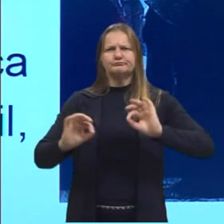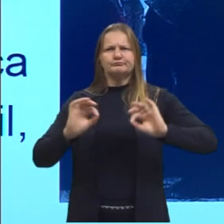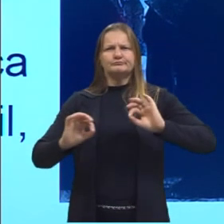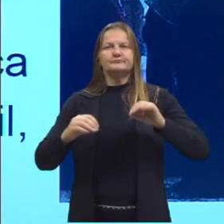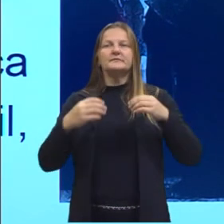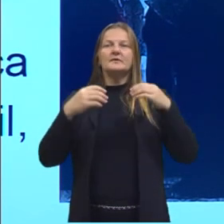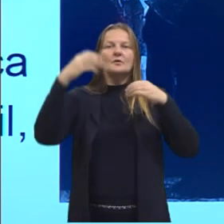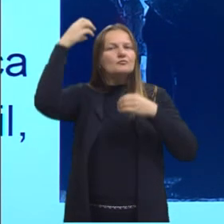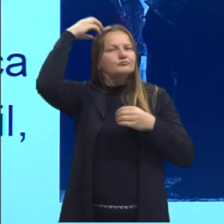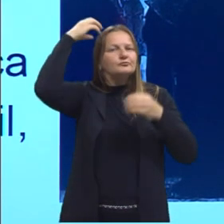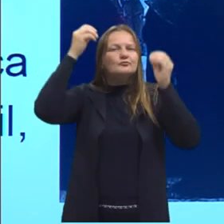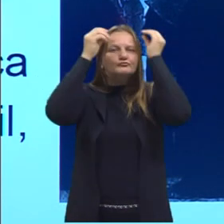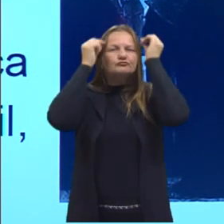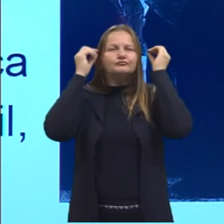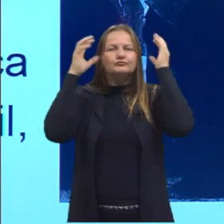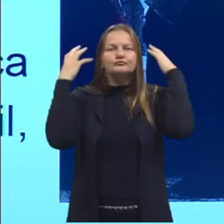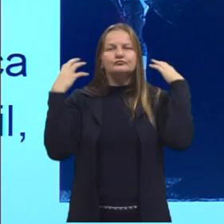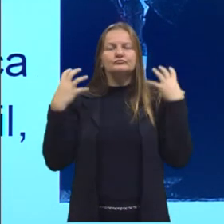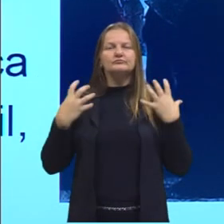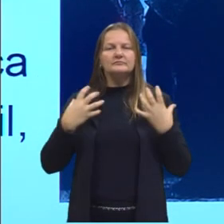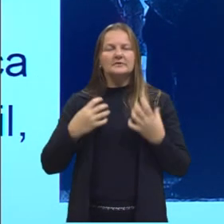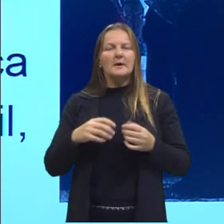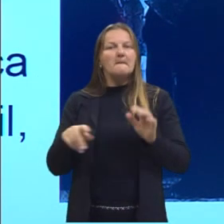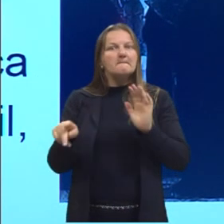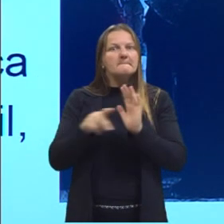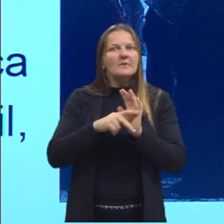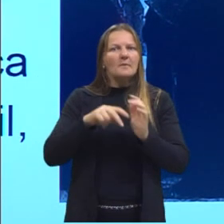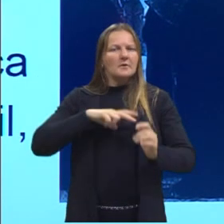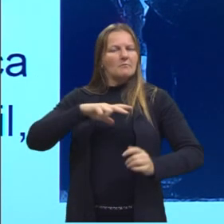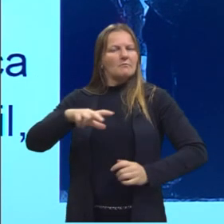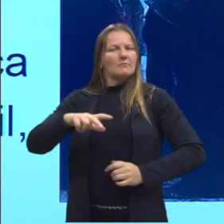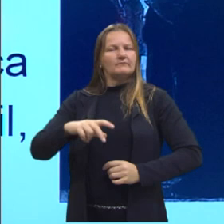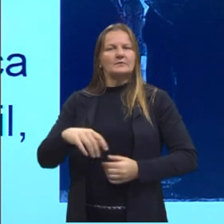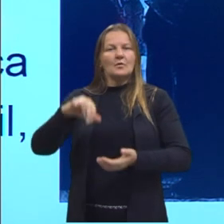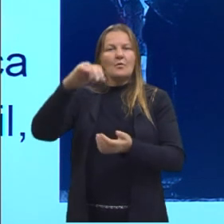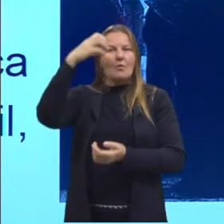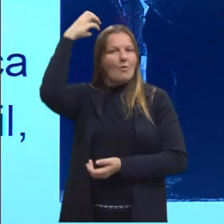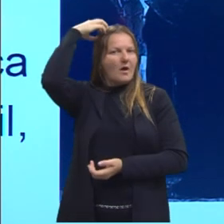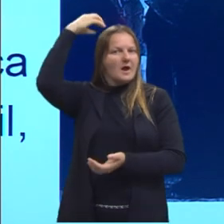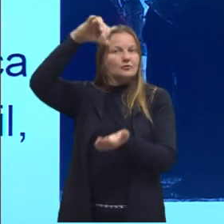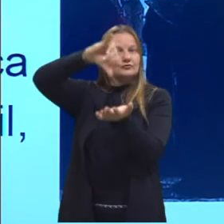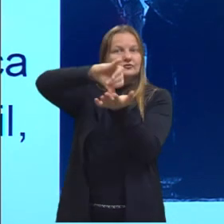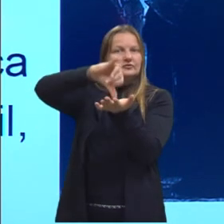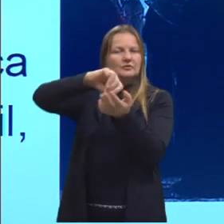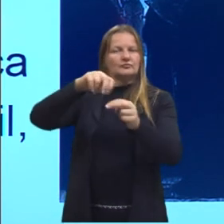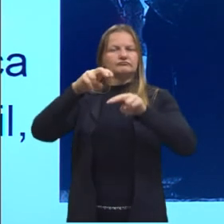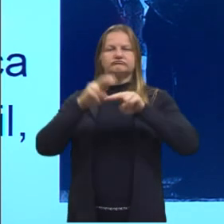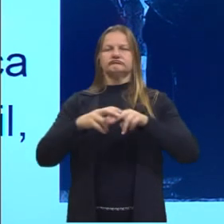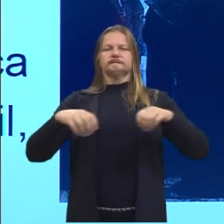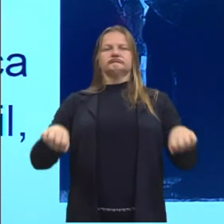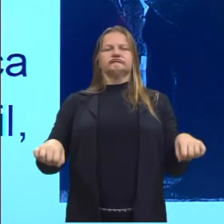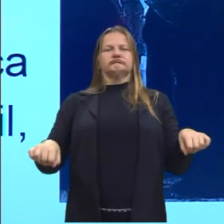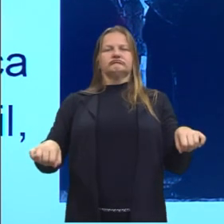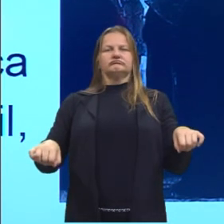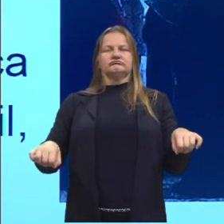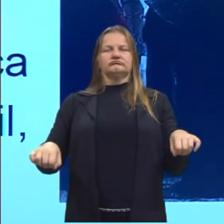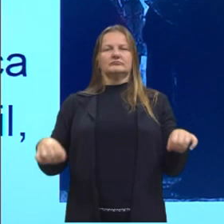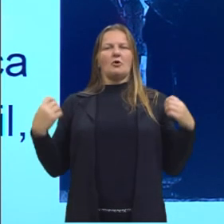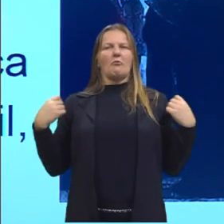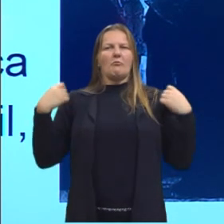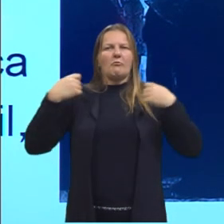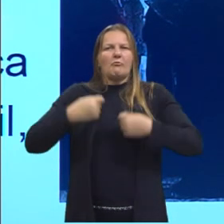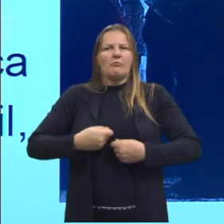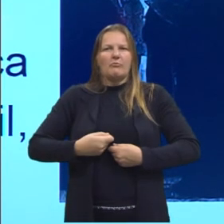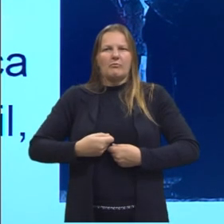Costa piruquinha e todo mundo o rei ali ao centro no trono sentado com um manto